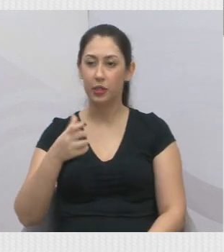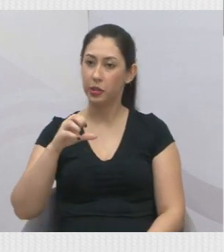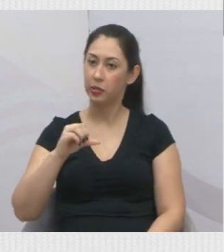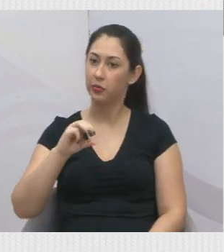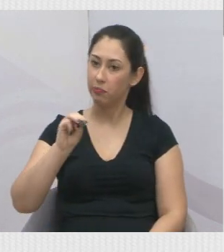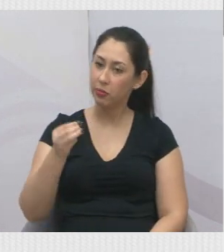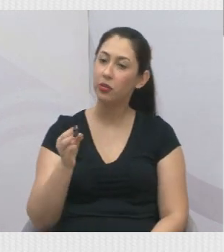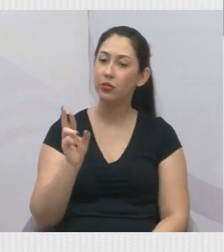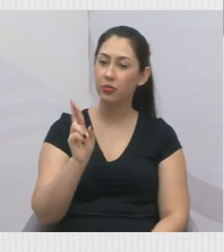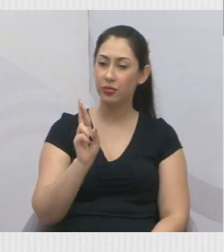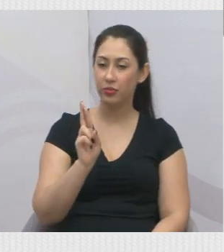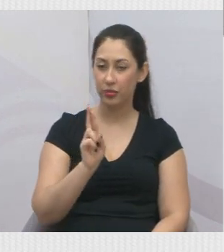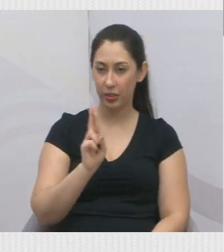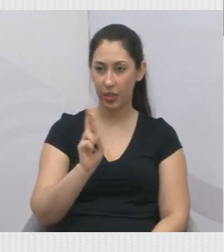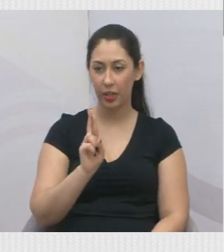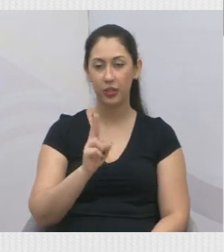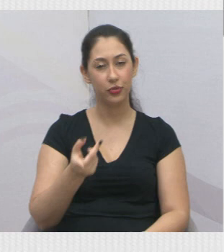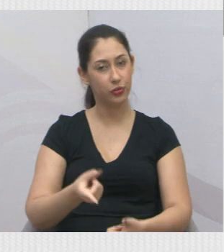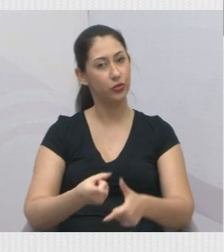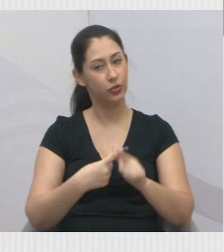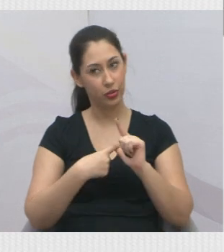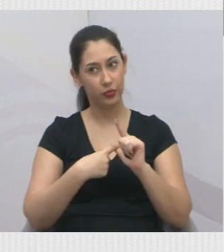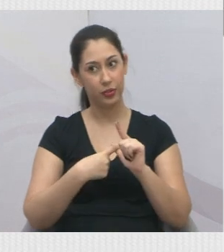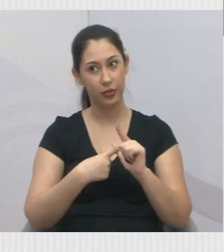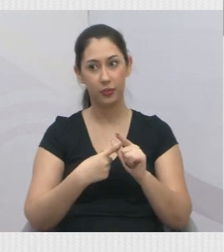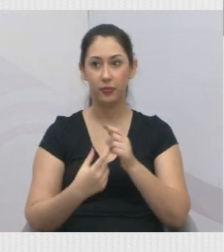tinha de